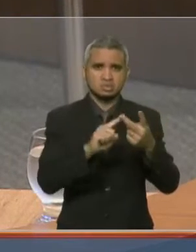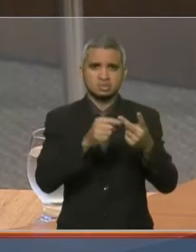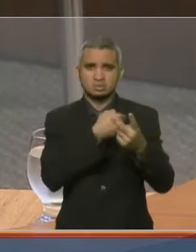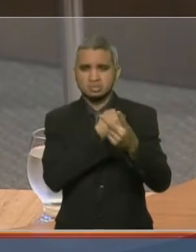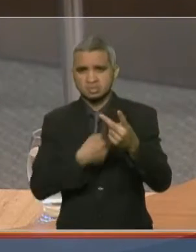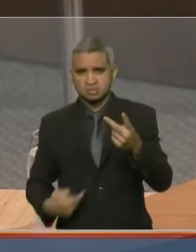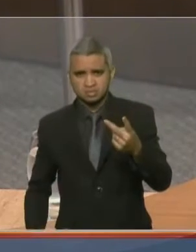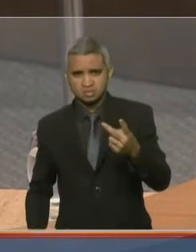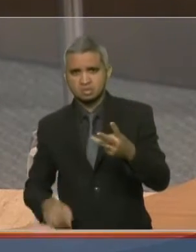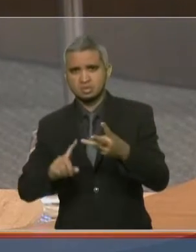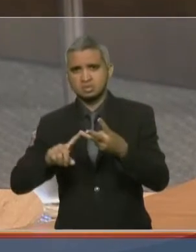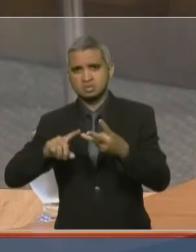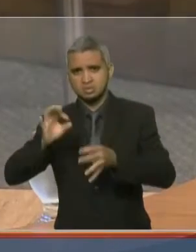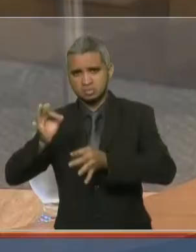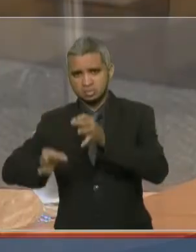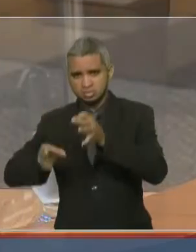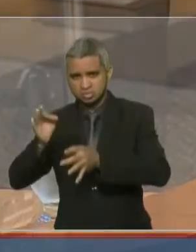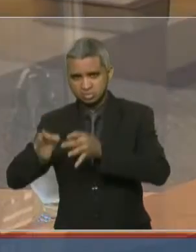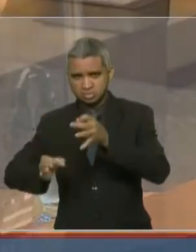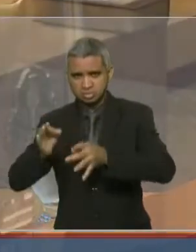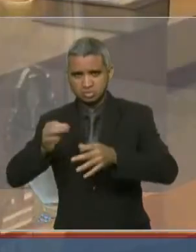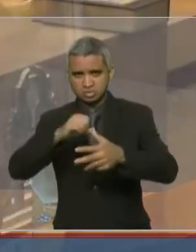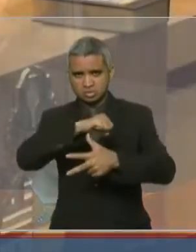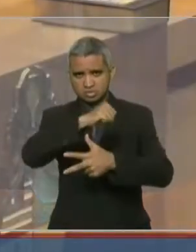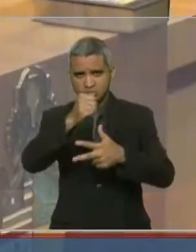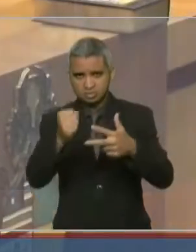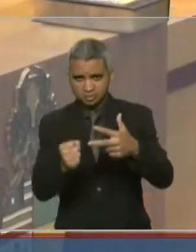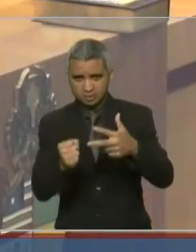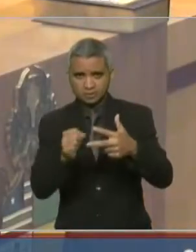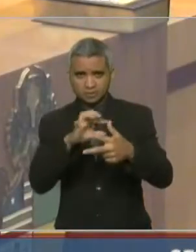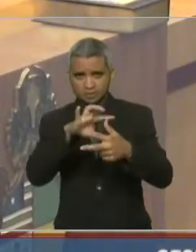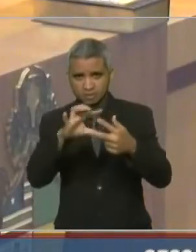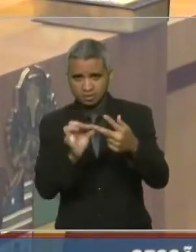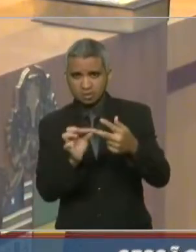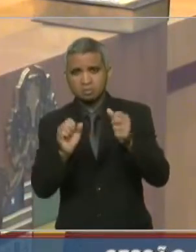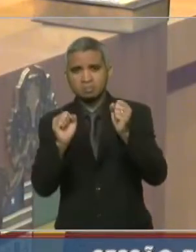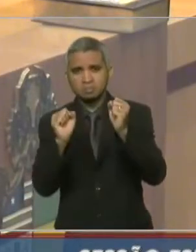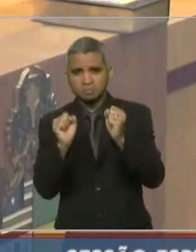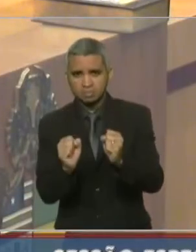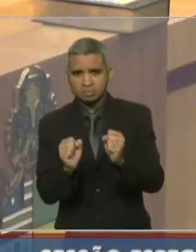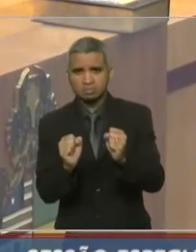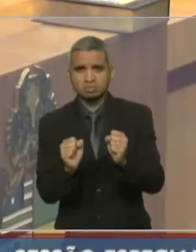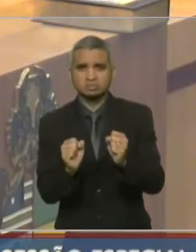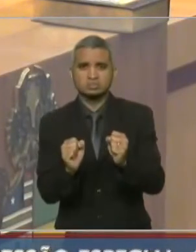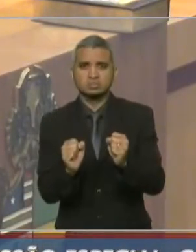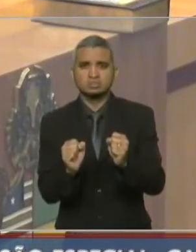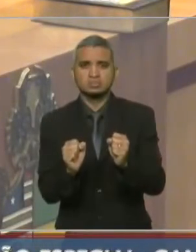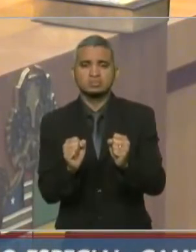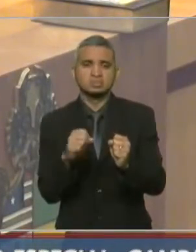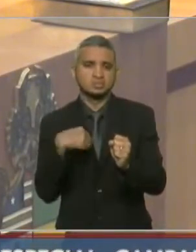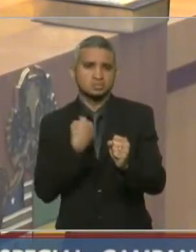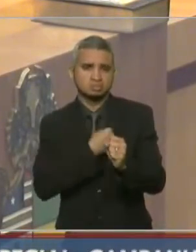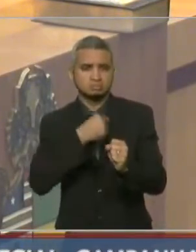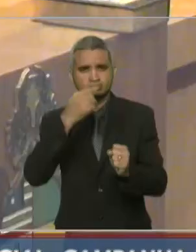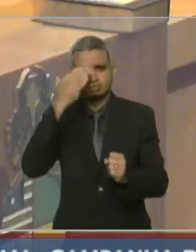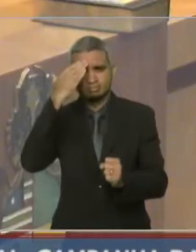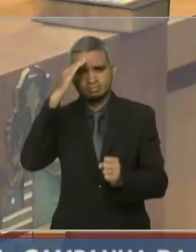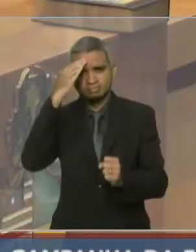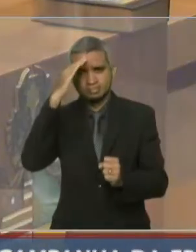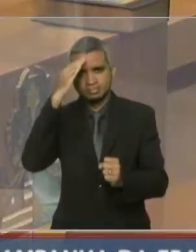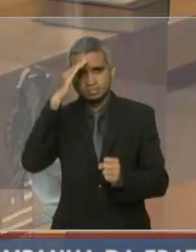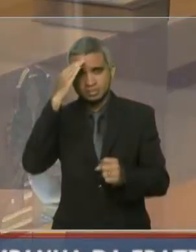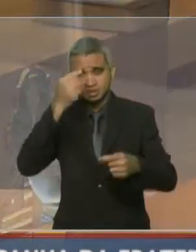e o judiciário, para poder, como vimos no vídeo agora há pouco, saber que a política pública, o ciclo